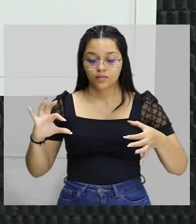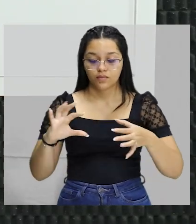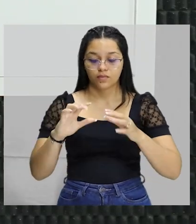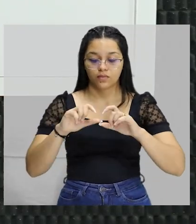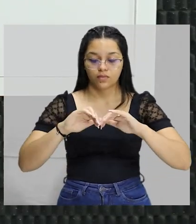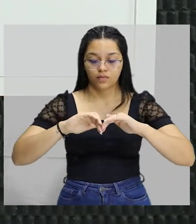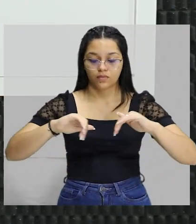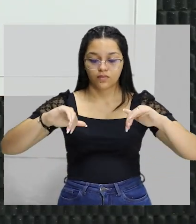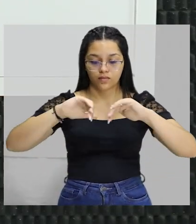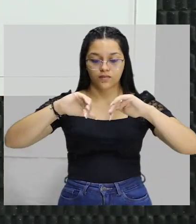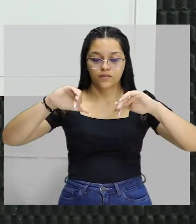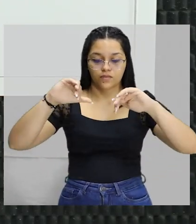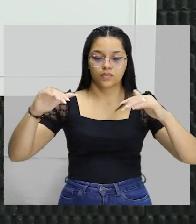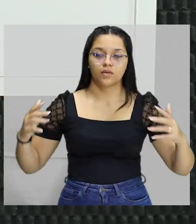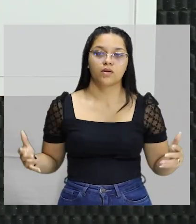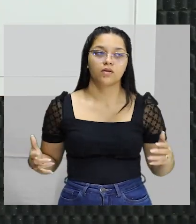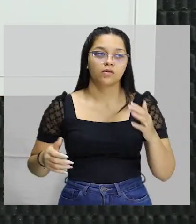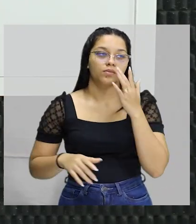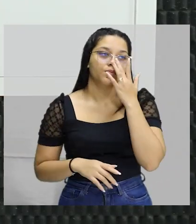unem novamente, ó,